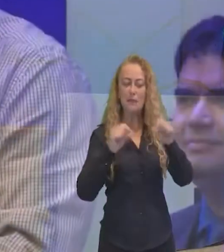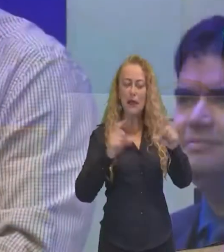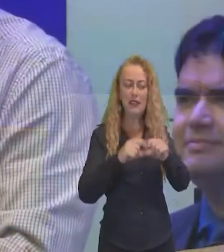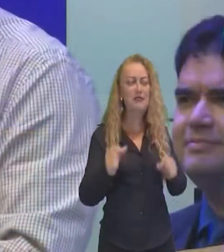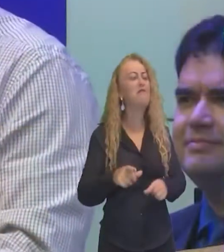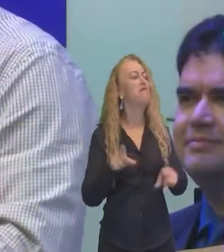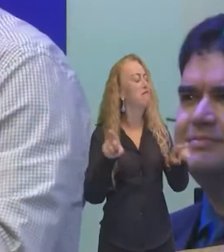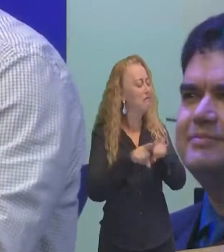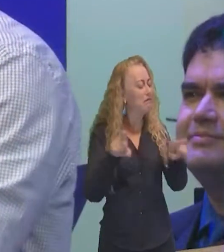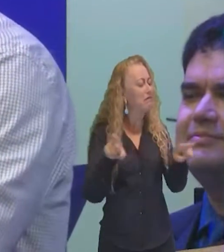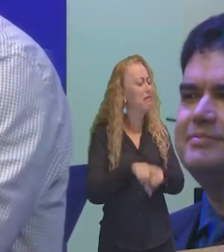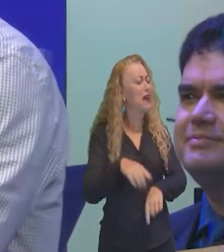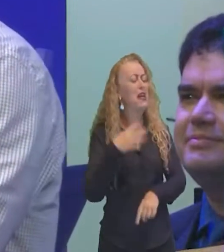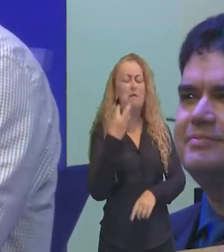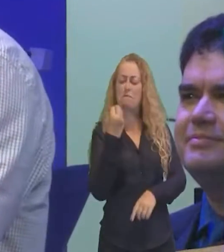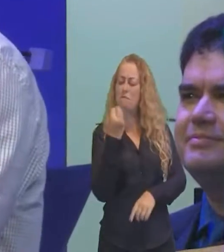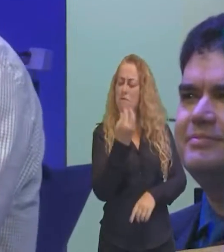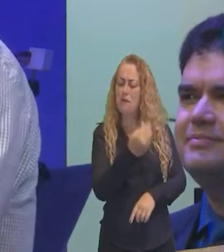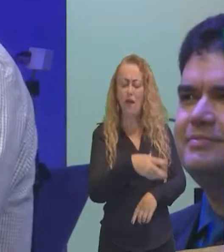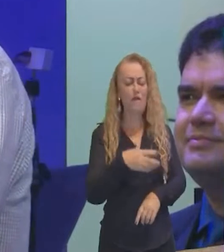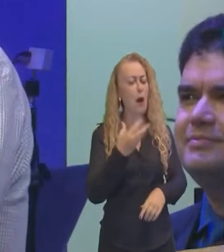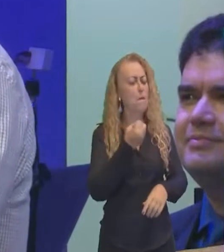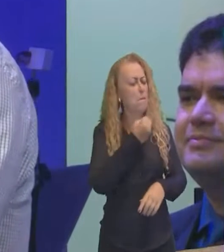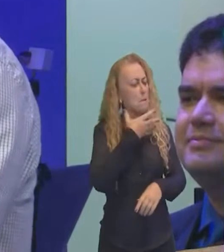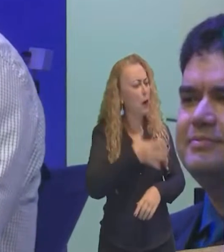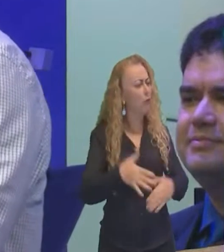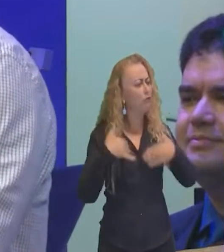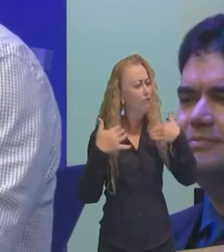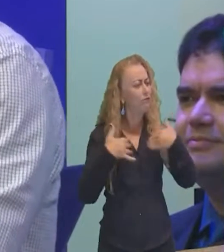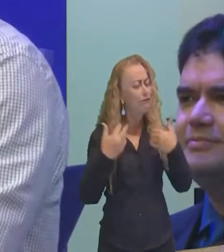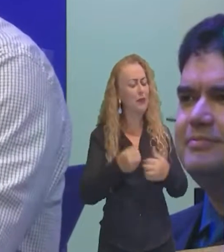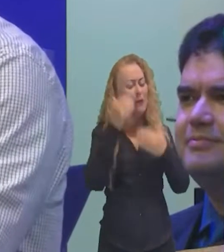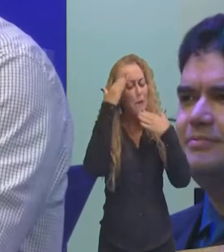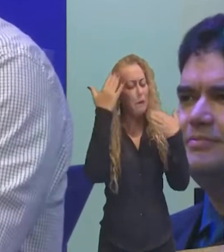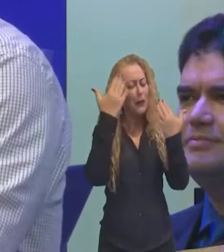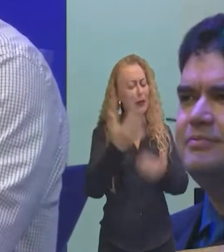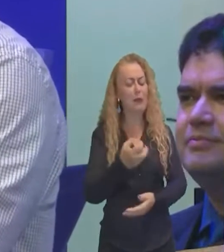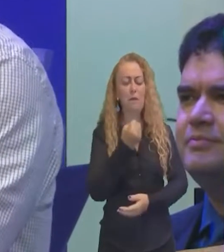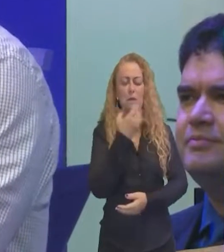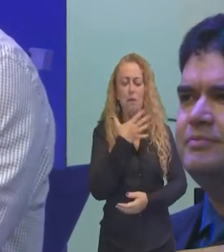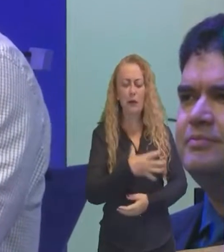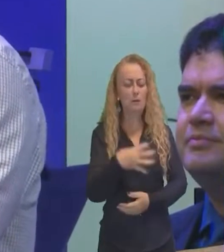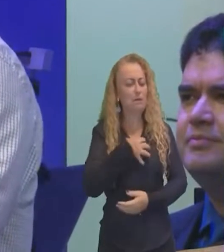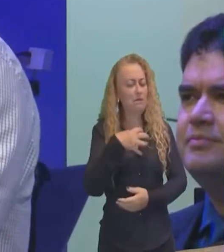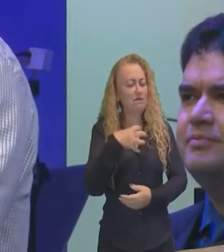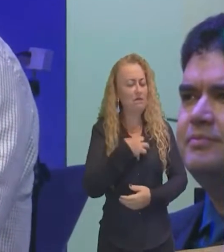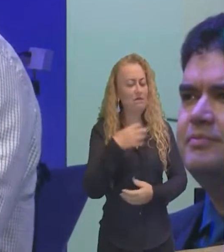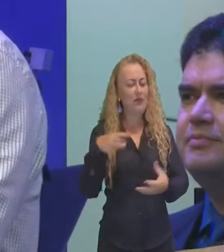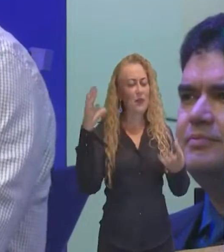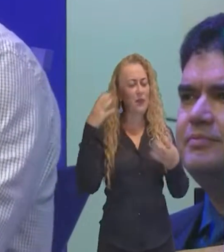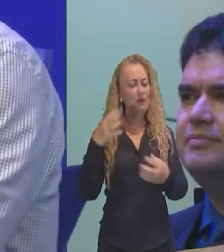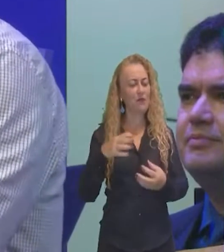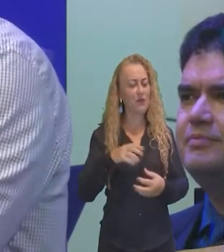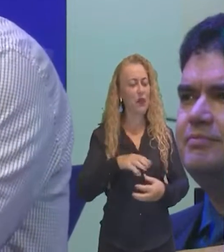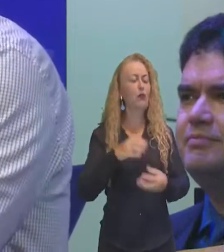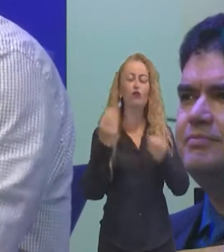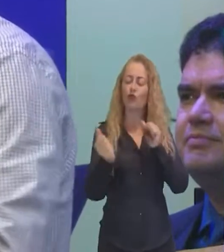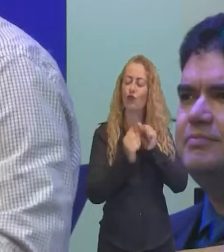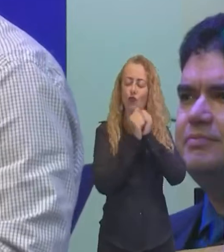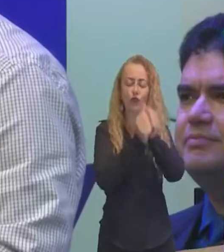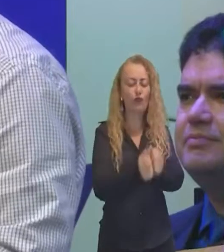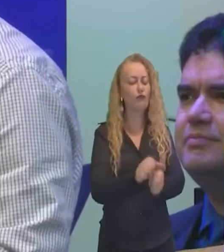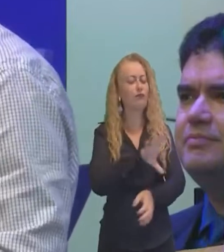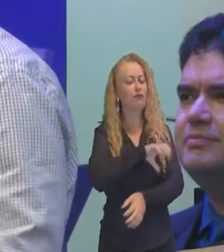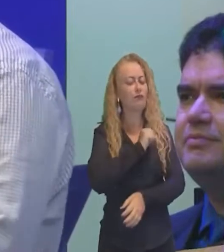nessa terra. E é uma alegria. Muito obrigado, nos sentimos tão bem na presença dos queridos e